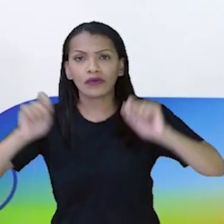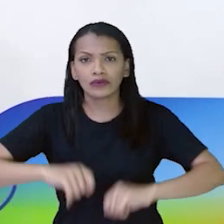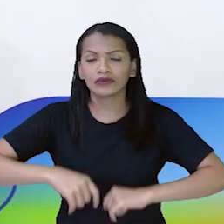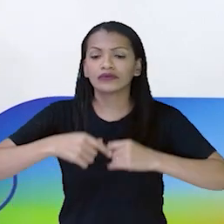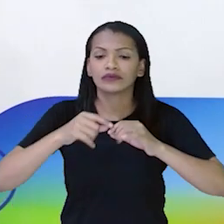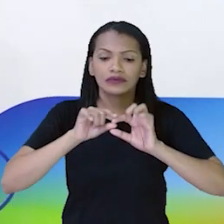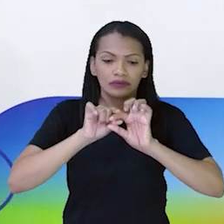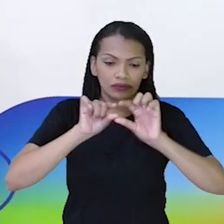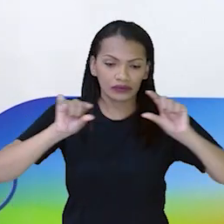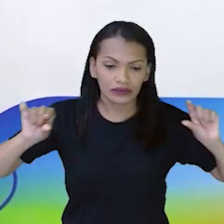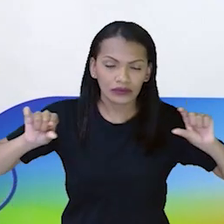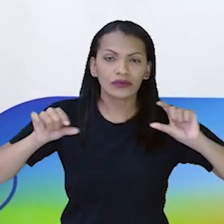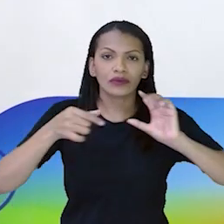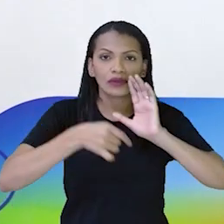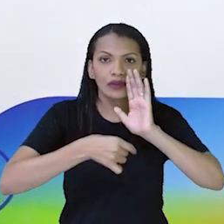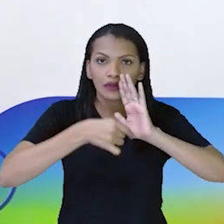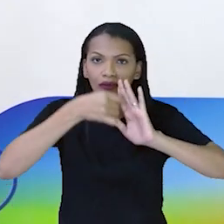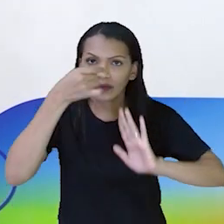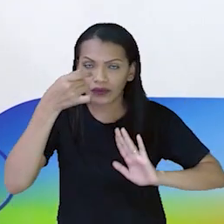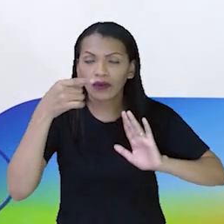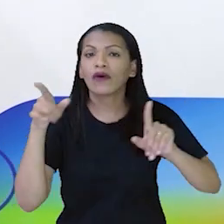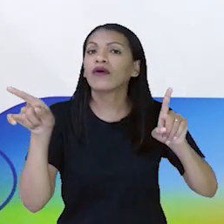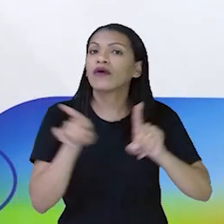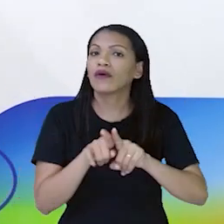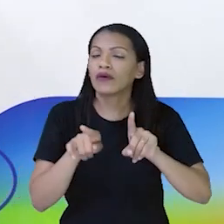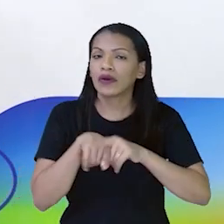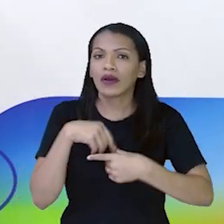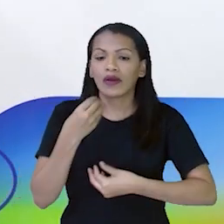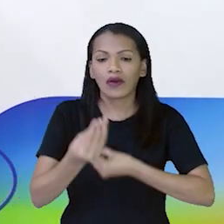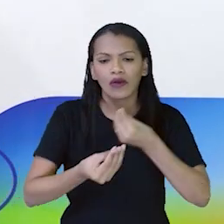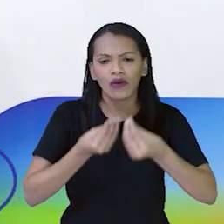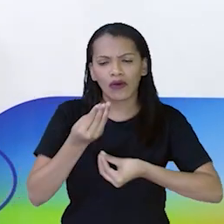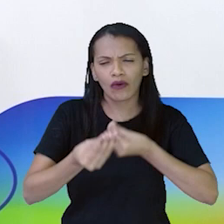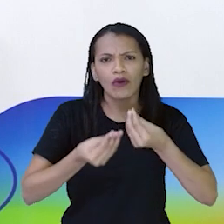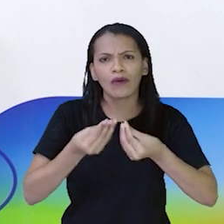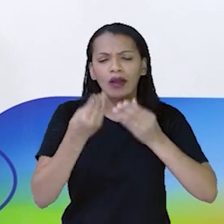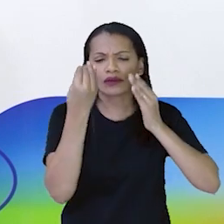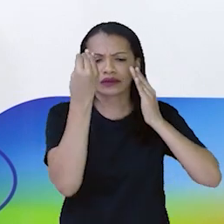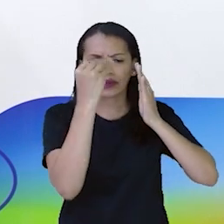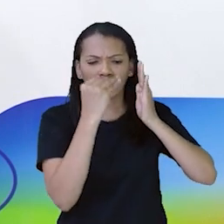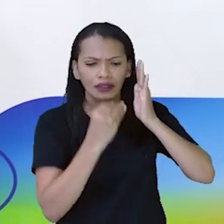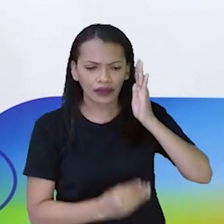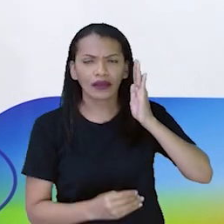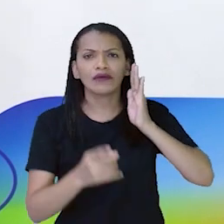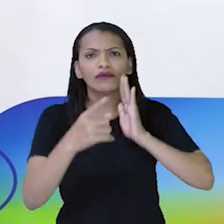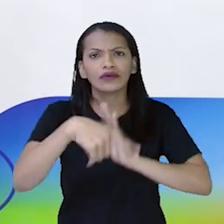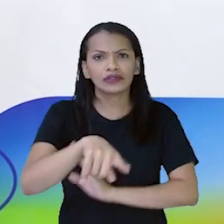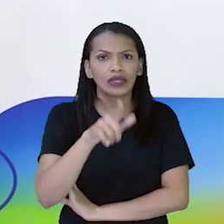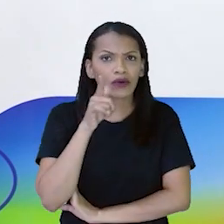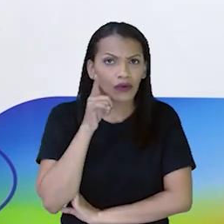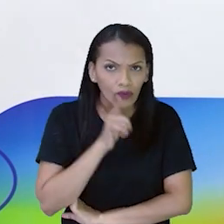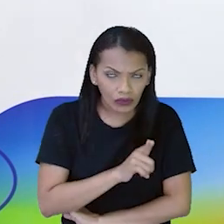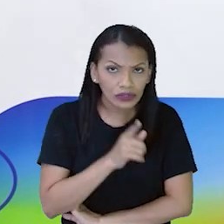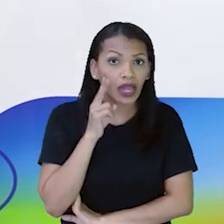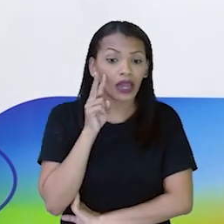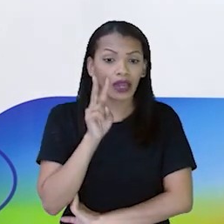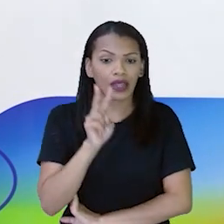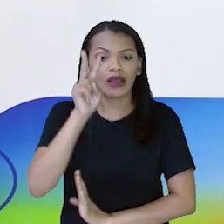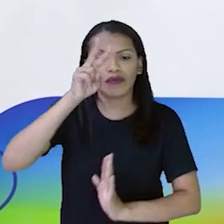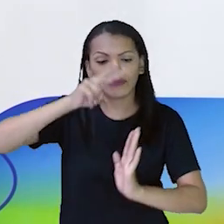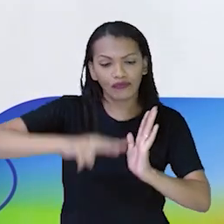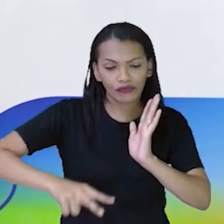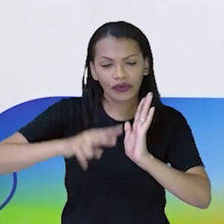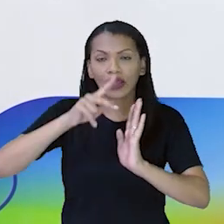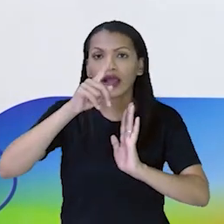linhas, colunas e células, que são a formação dessas linhas e colunas. Você consegue ler uma tabela?